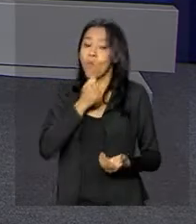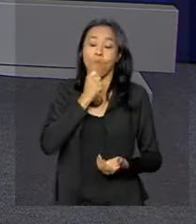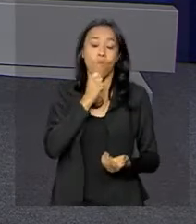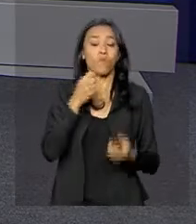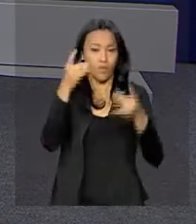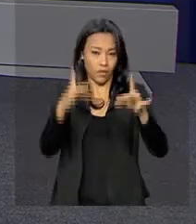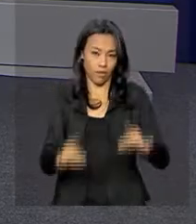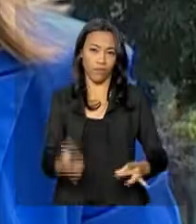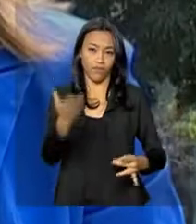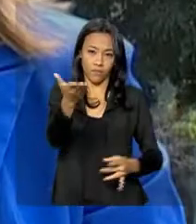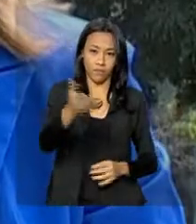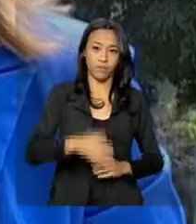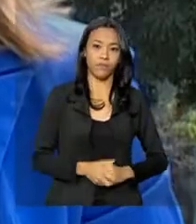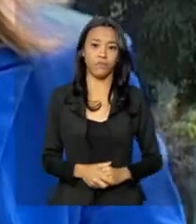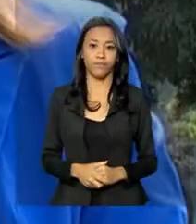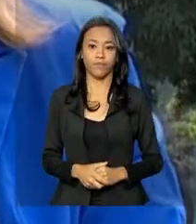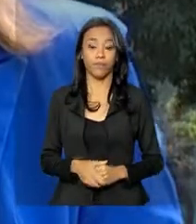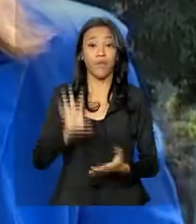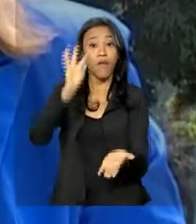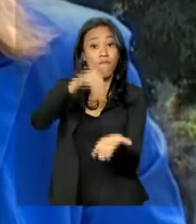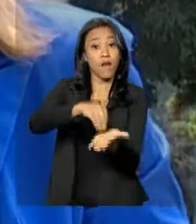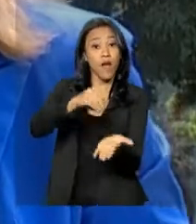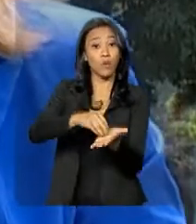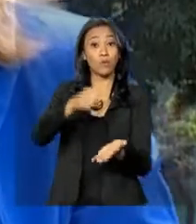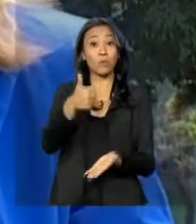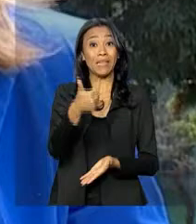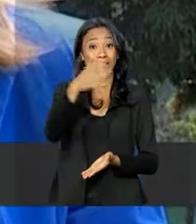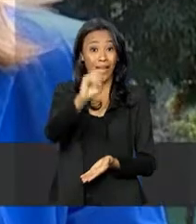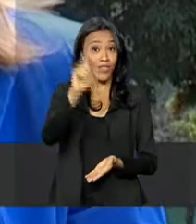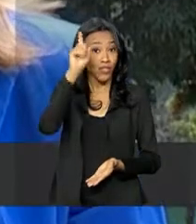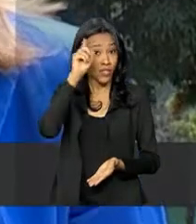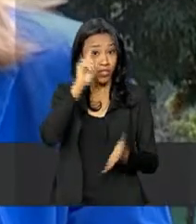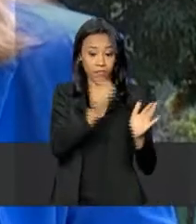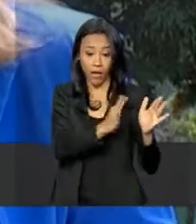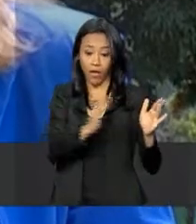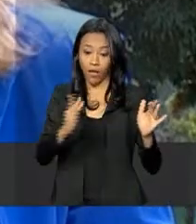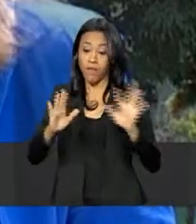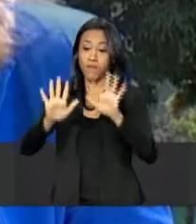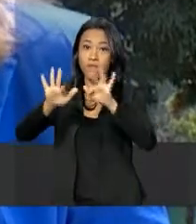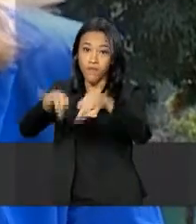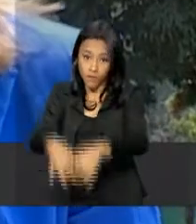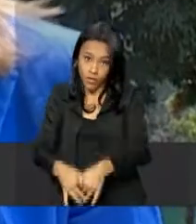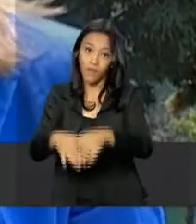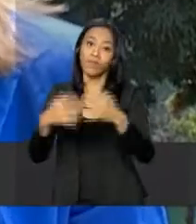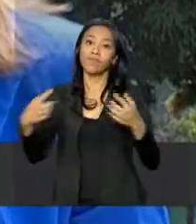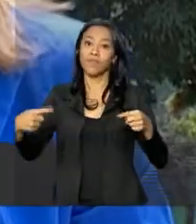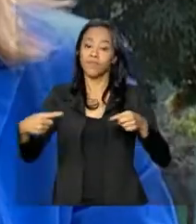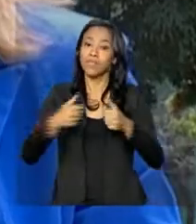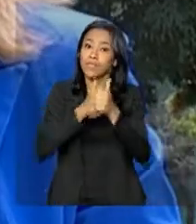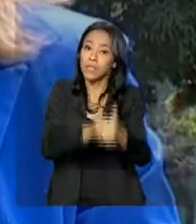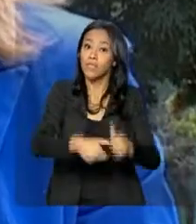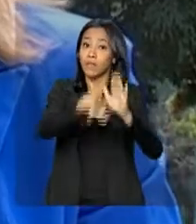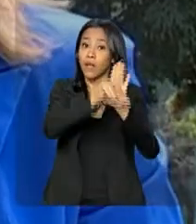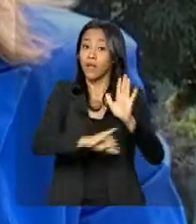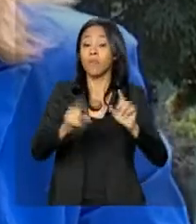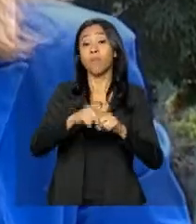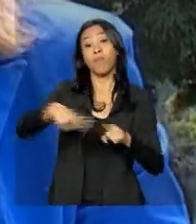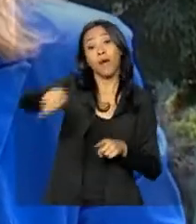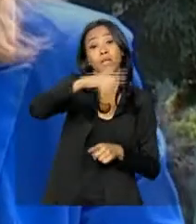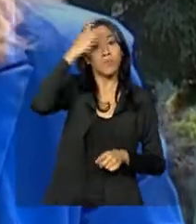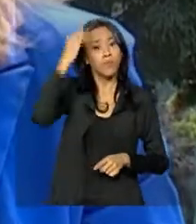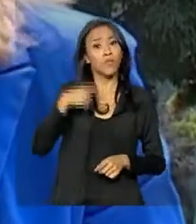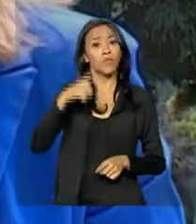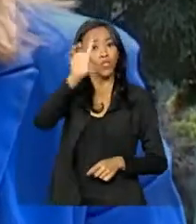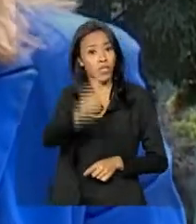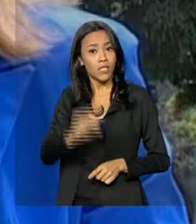detalhes. Faltam 10 dias para encerrar o prazo previsto em lei para que os cotistas do fundo PIS/PASEP, que têm